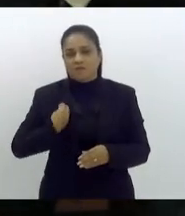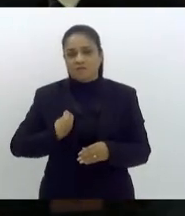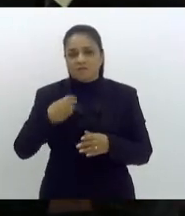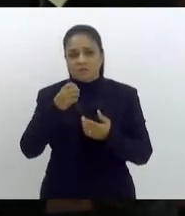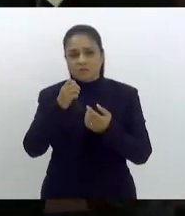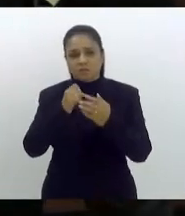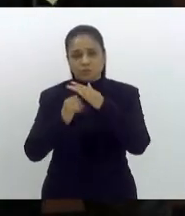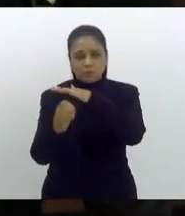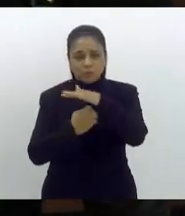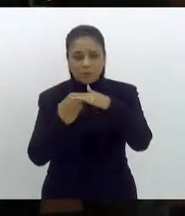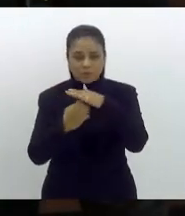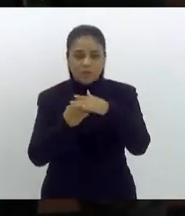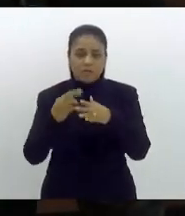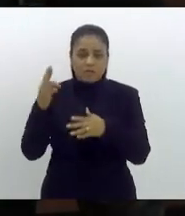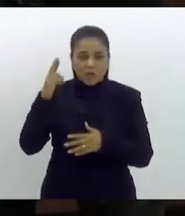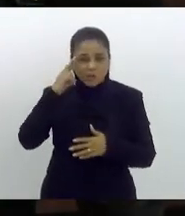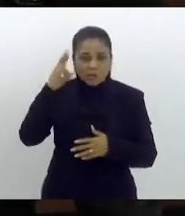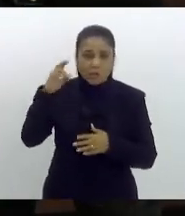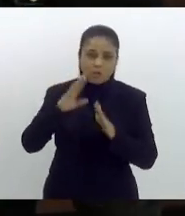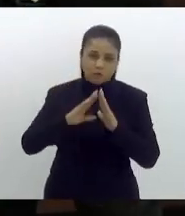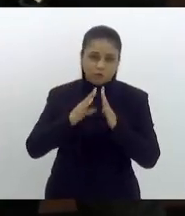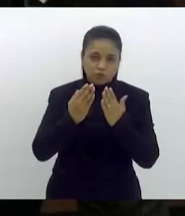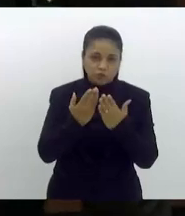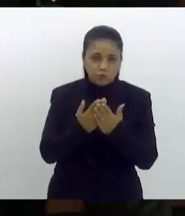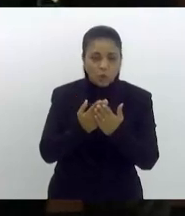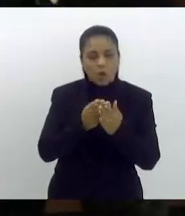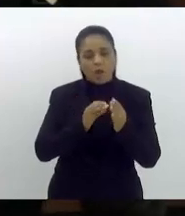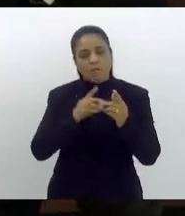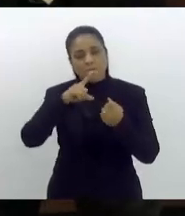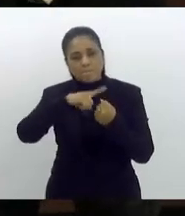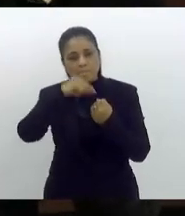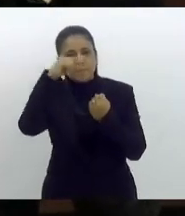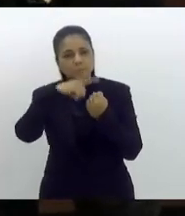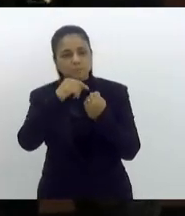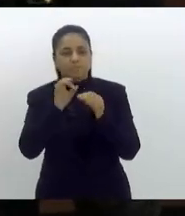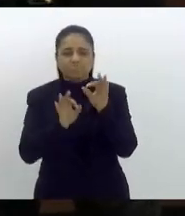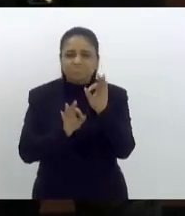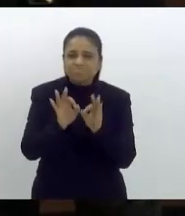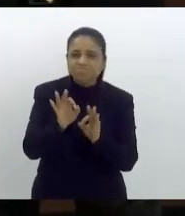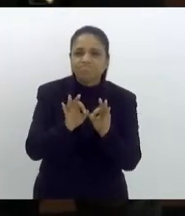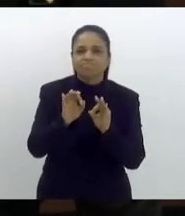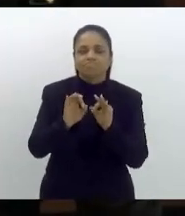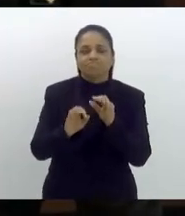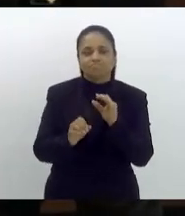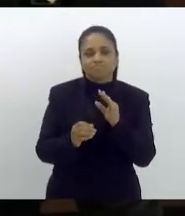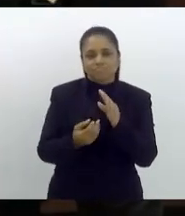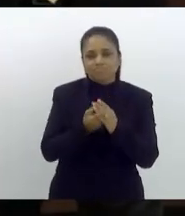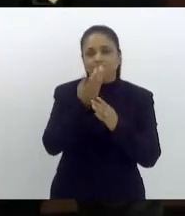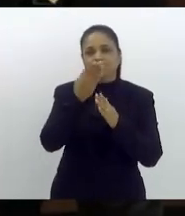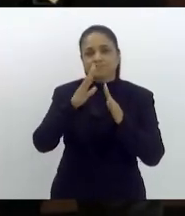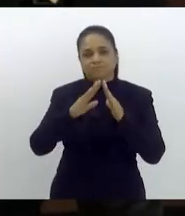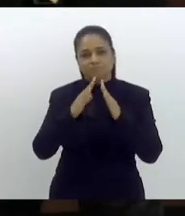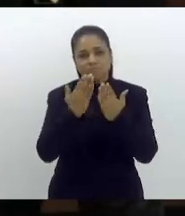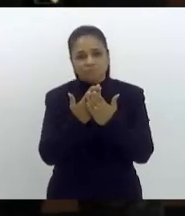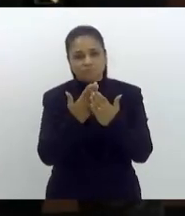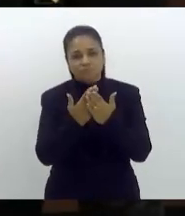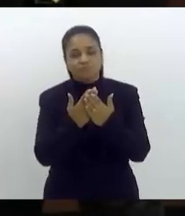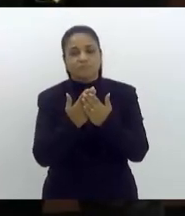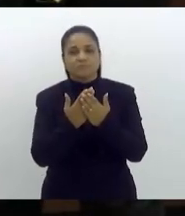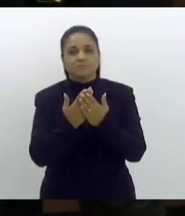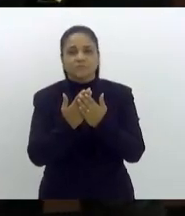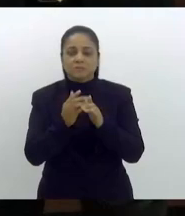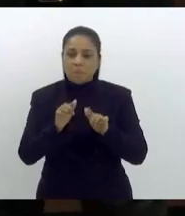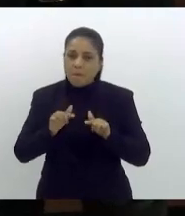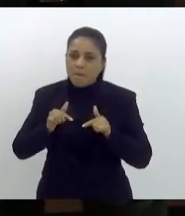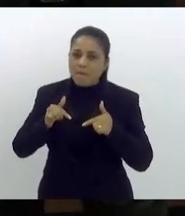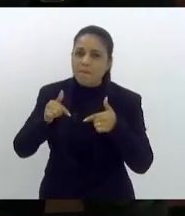empreendedor que monta o seu negócio que explora uma atividade que é legítima Mas é uma